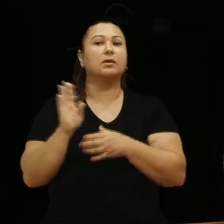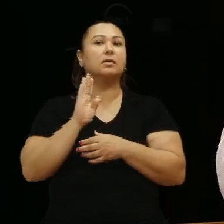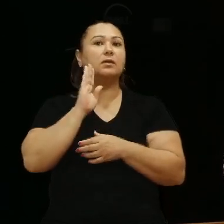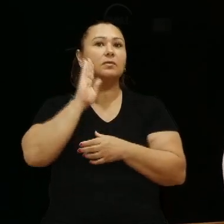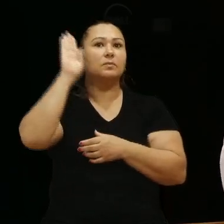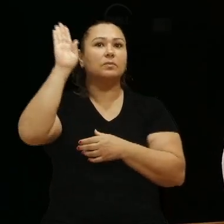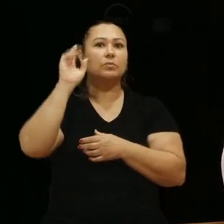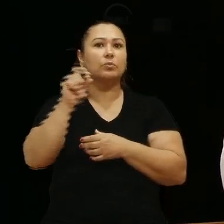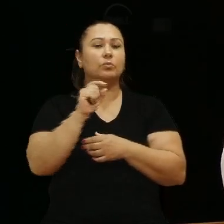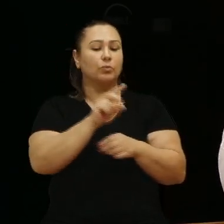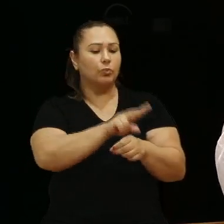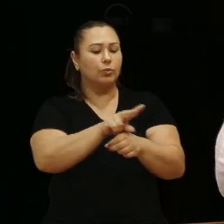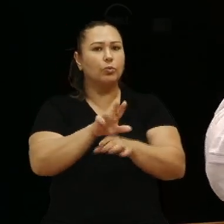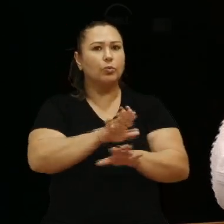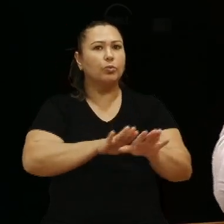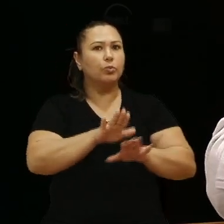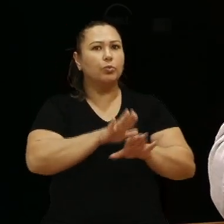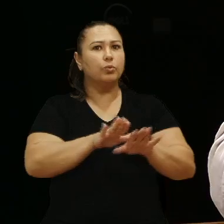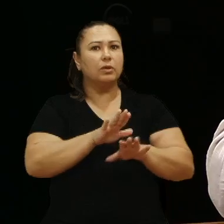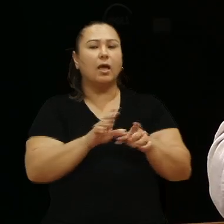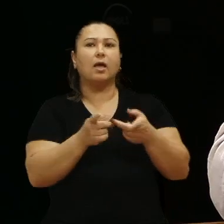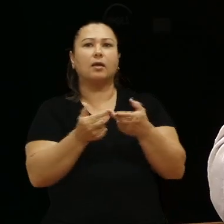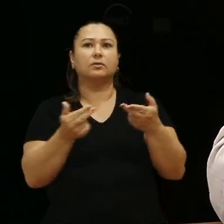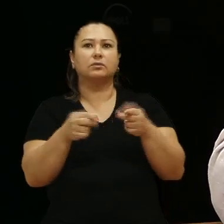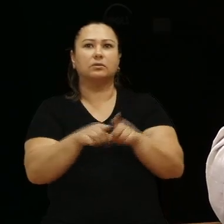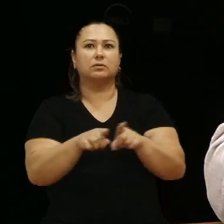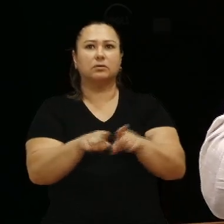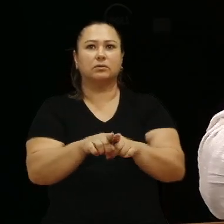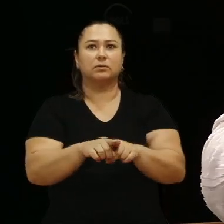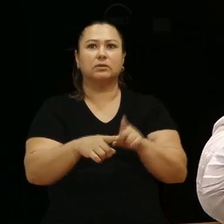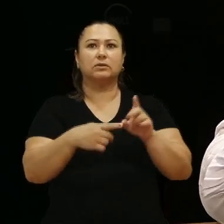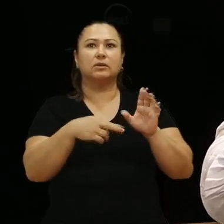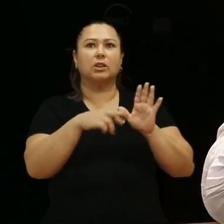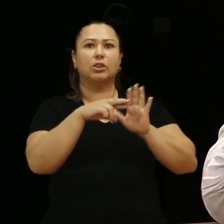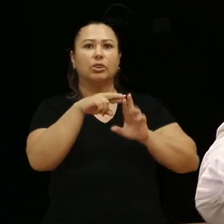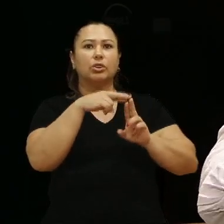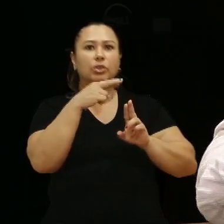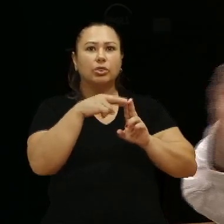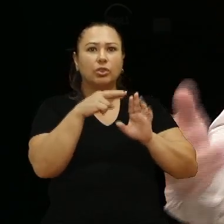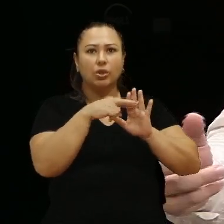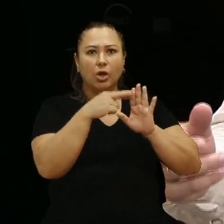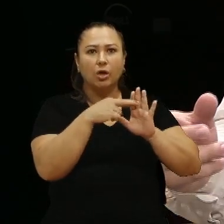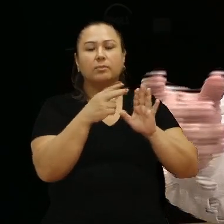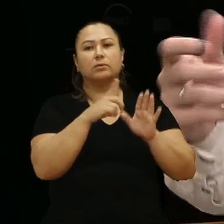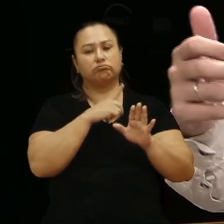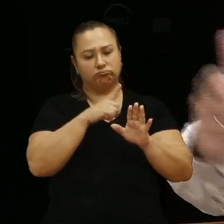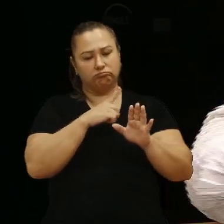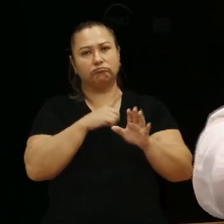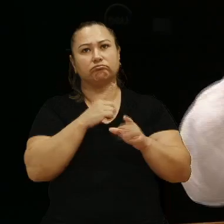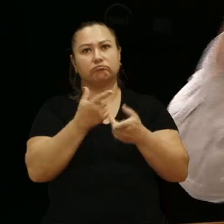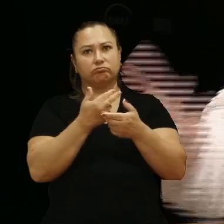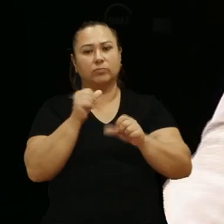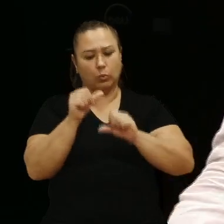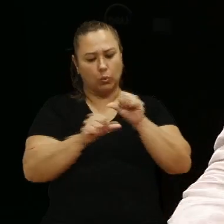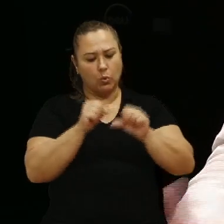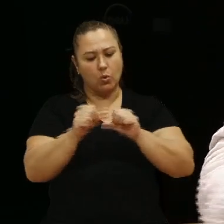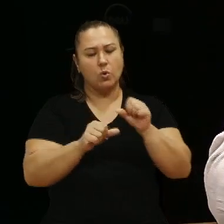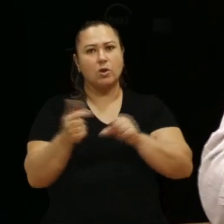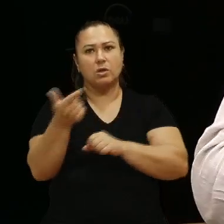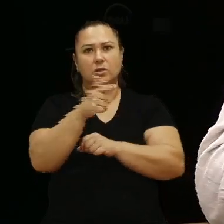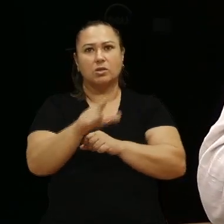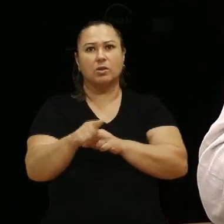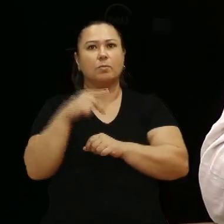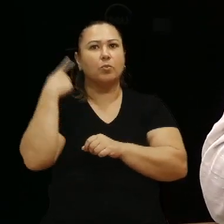o zelo da senhora, do seu gabinete, quando da edição dessa norma que efetivamente contempla, altera e reformula uma